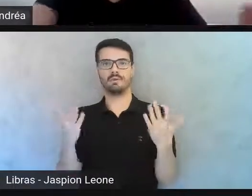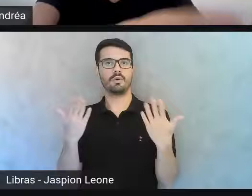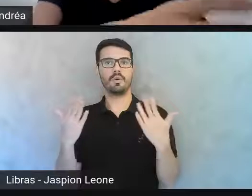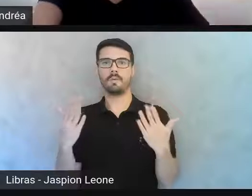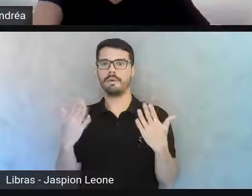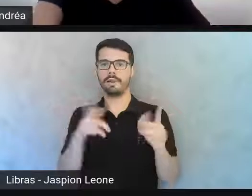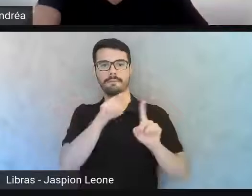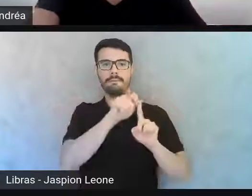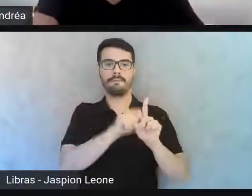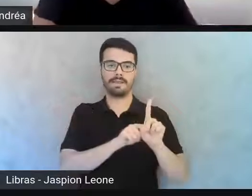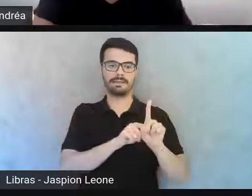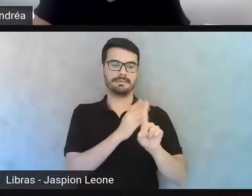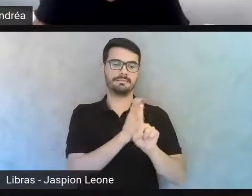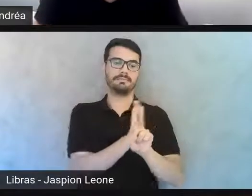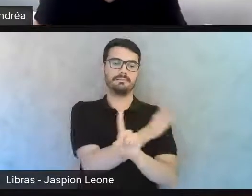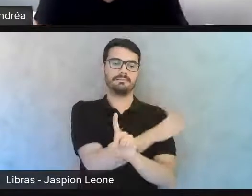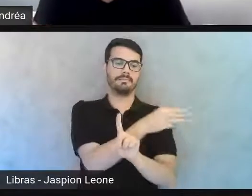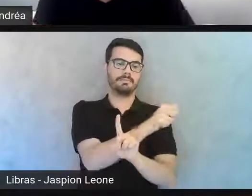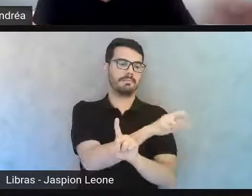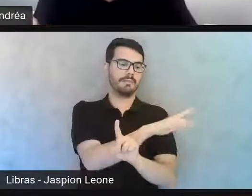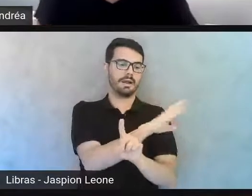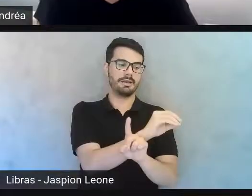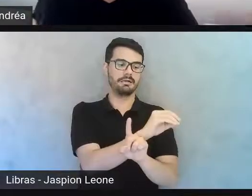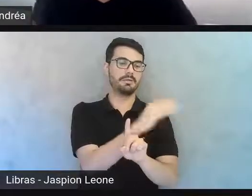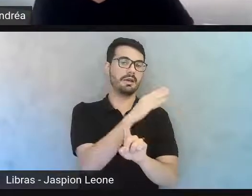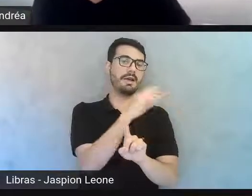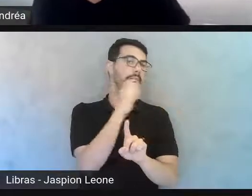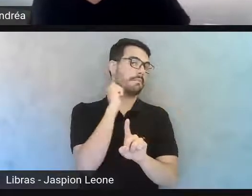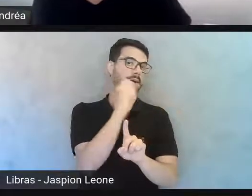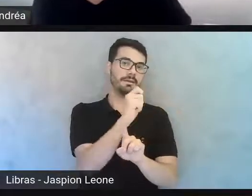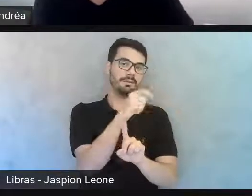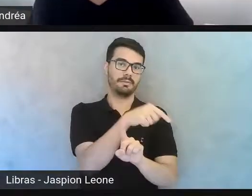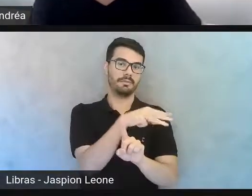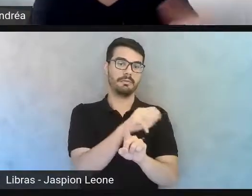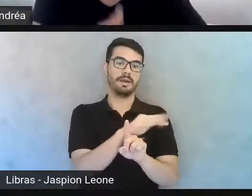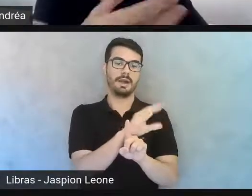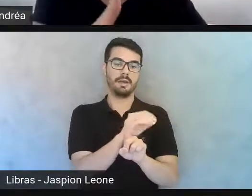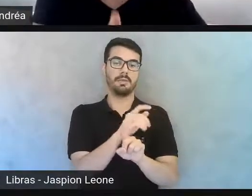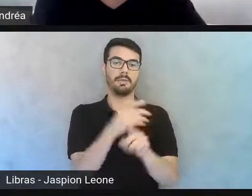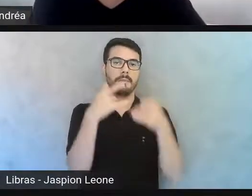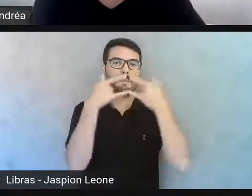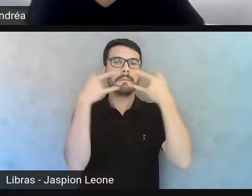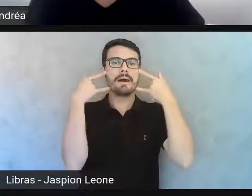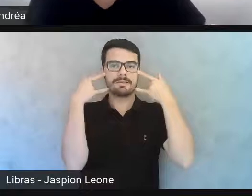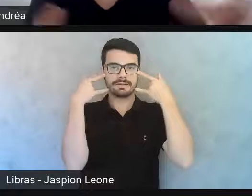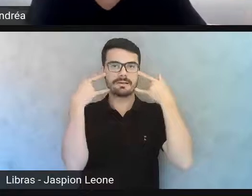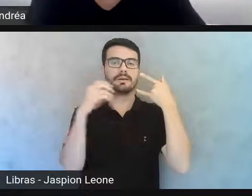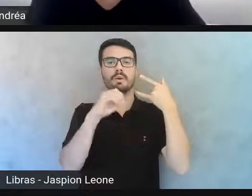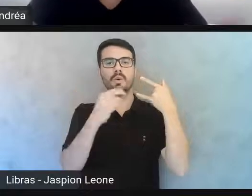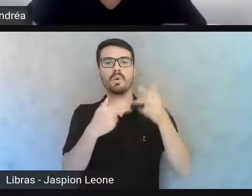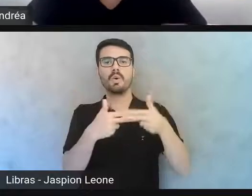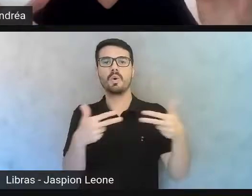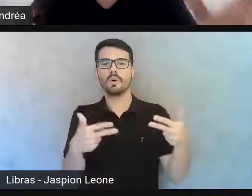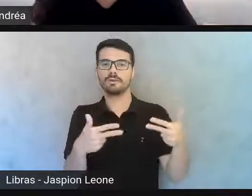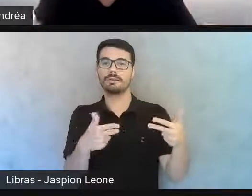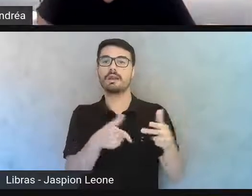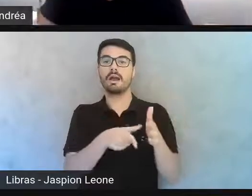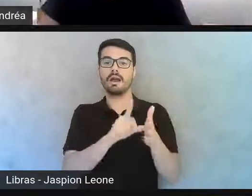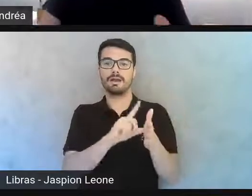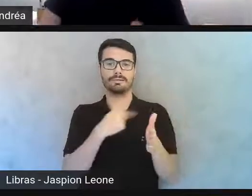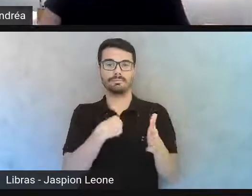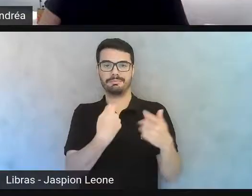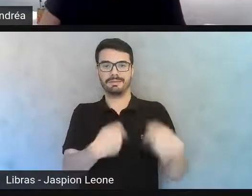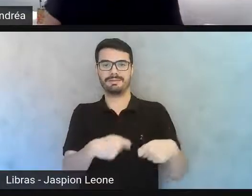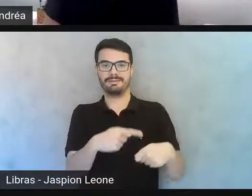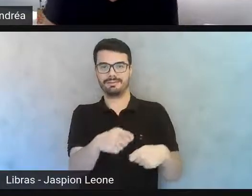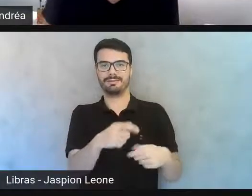atrás, de março, abril, maio, comprar uma máscara ou comprar um material de expediente, que se eu precisasse, vamos dizer que eu preciso.